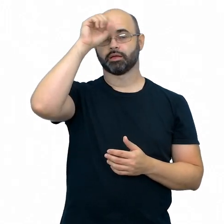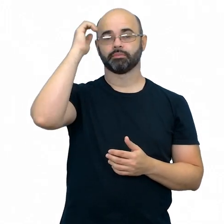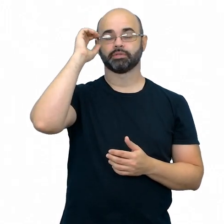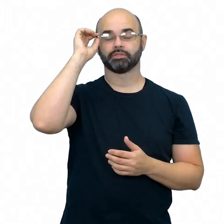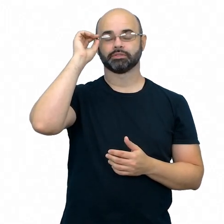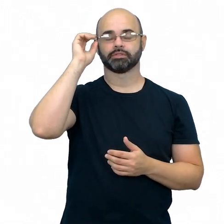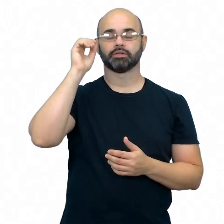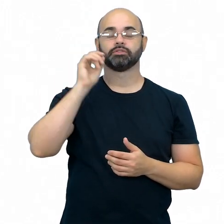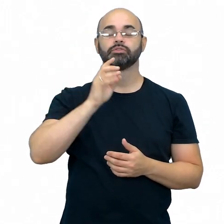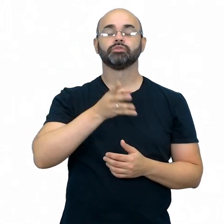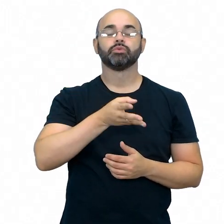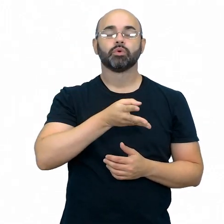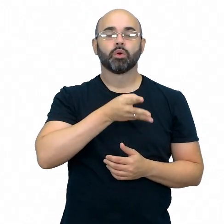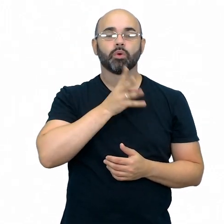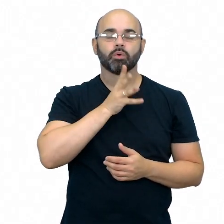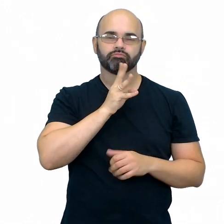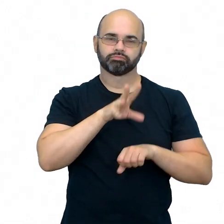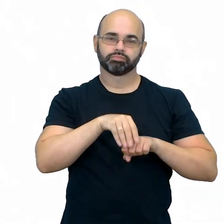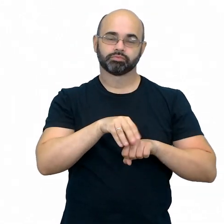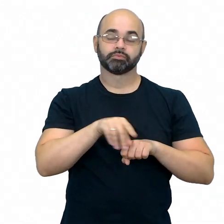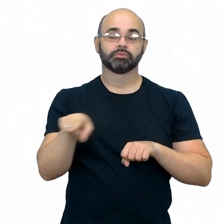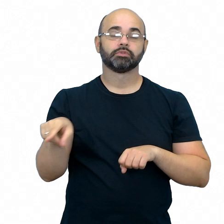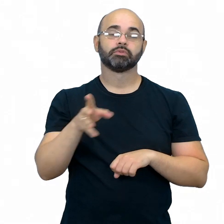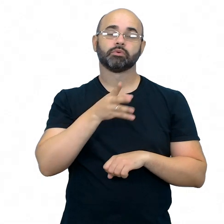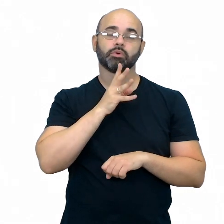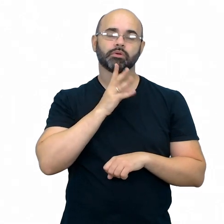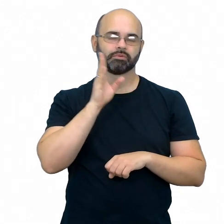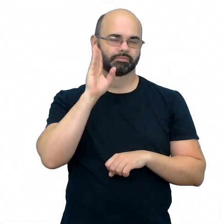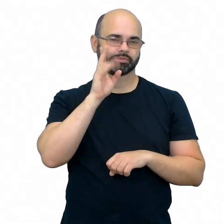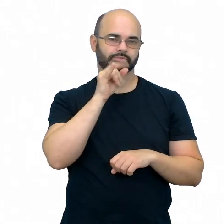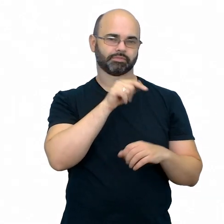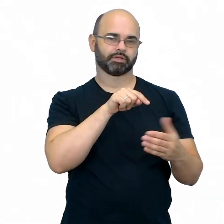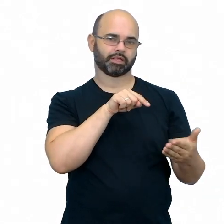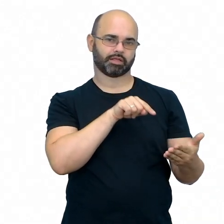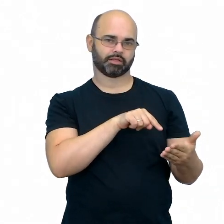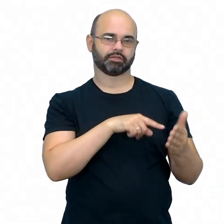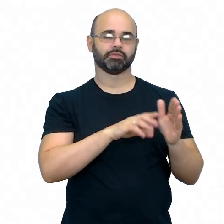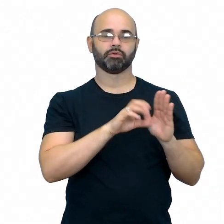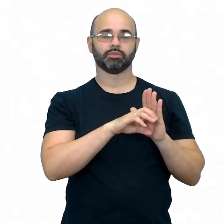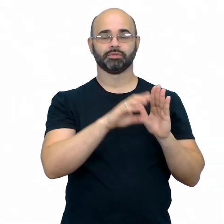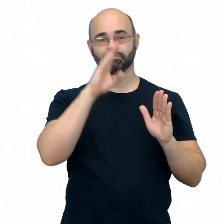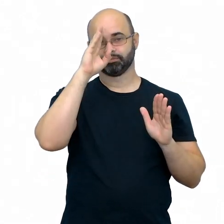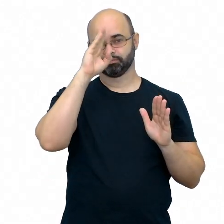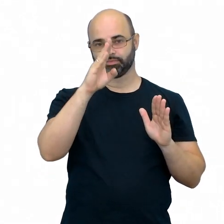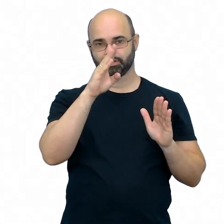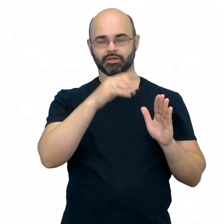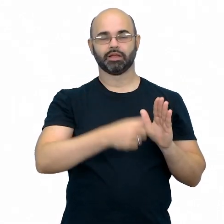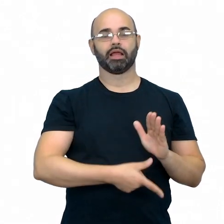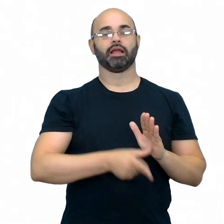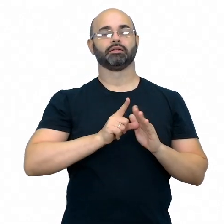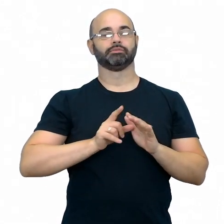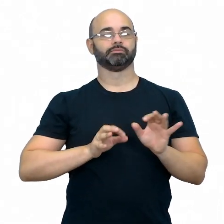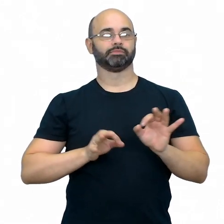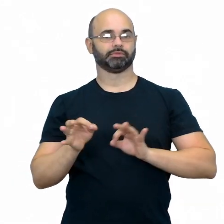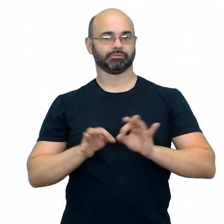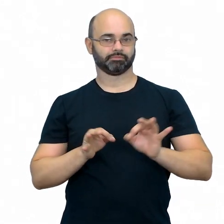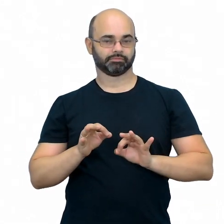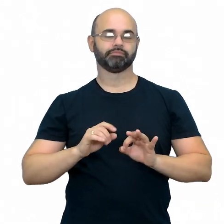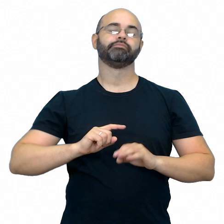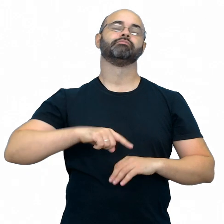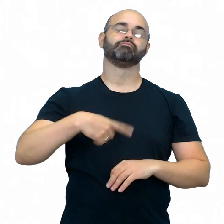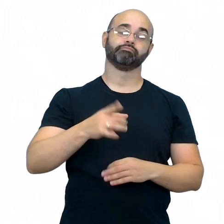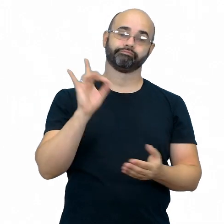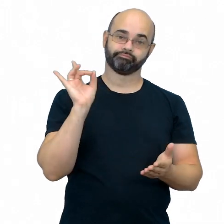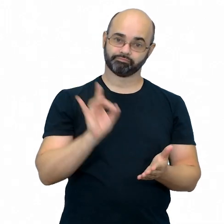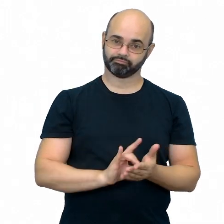nós conhecermos tanto o seu conceito principal, como o seu pré-planejamento e, por fim, o seu planejamento, para que